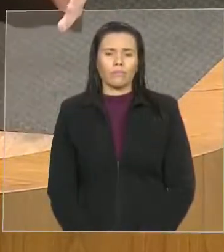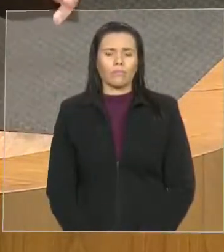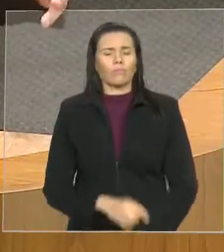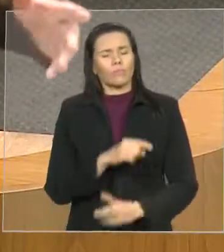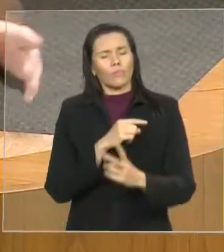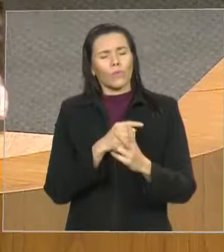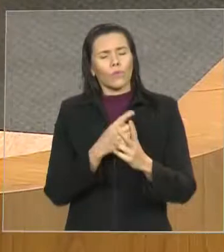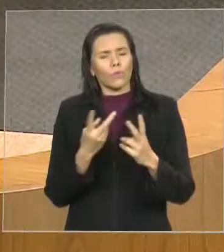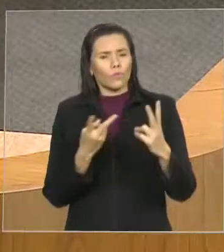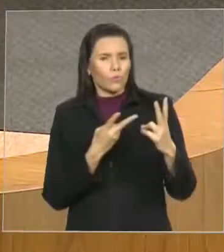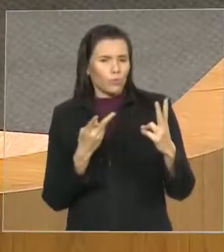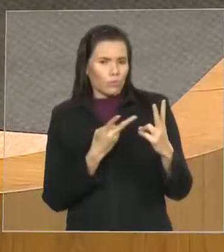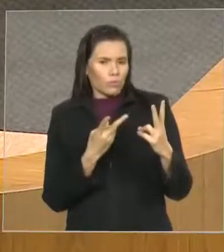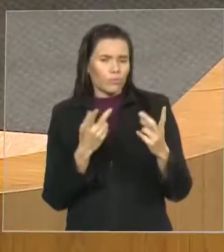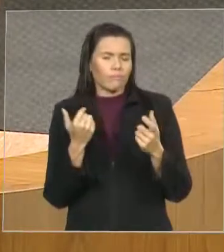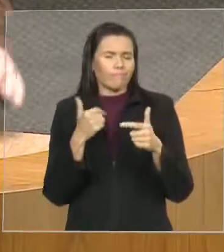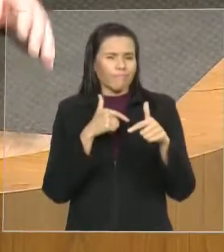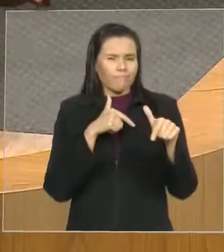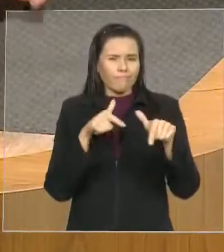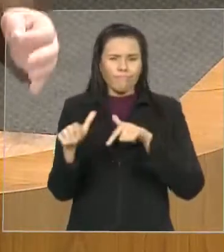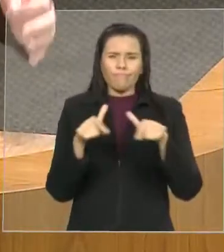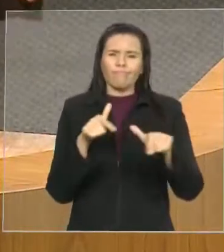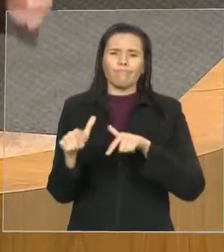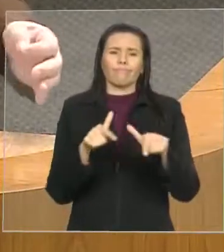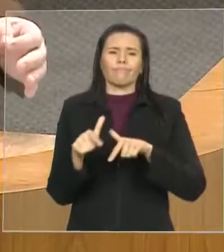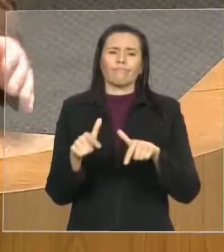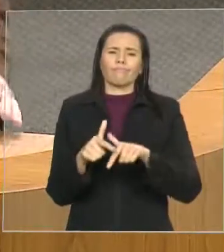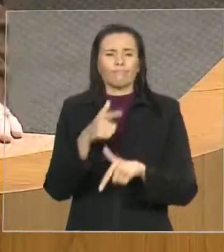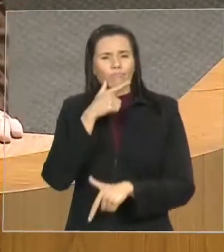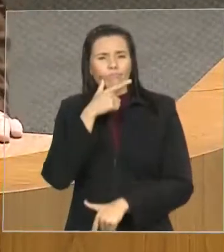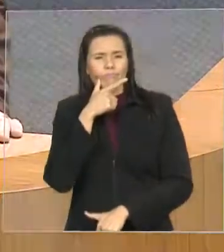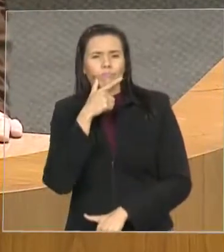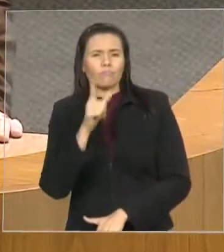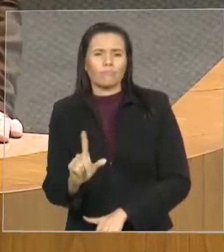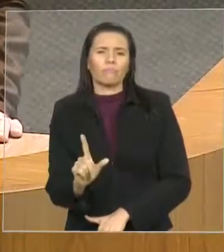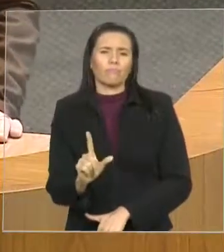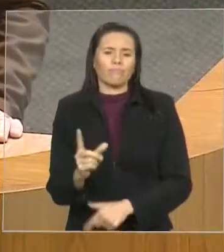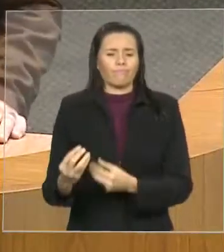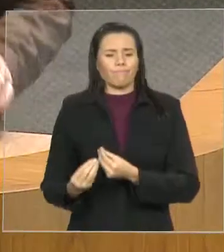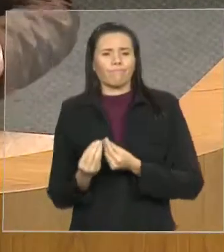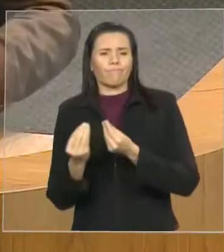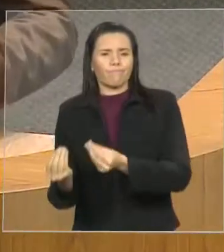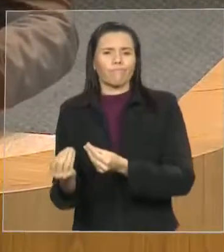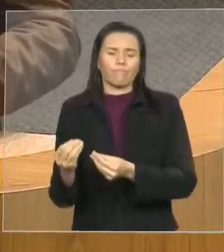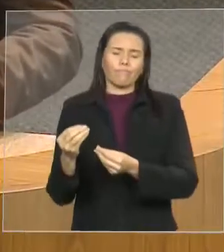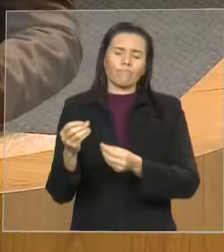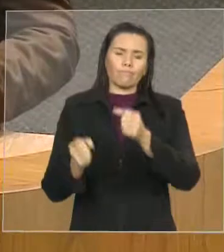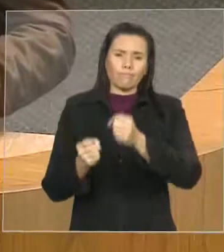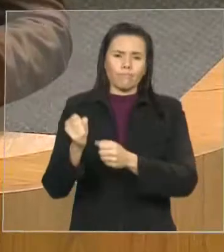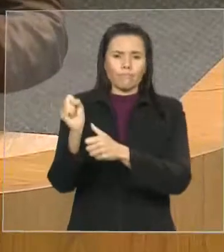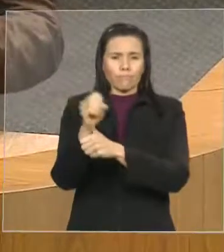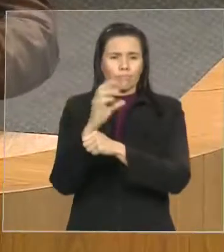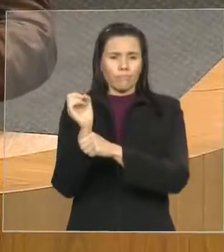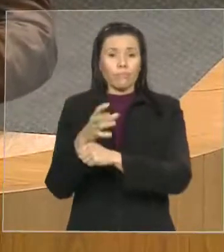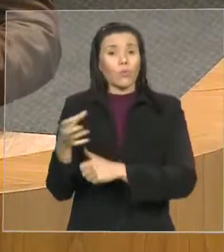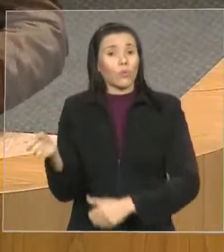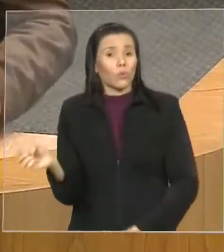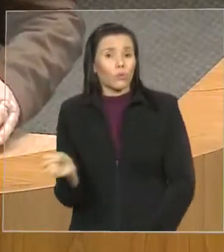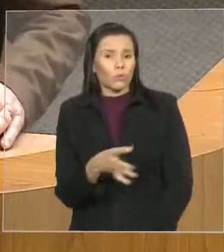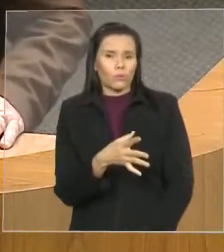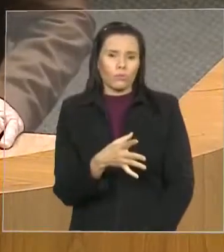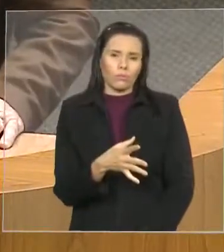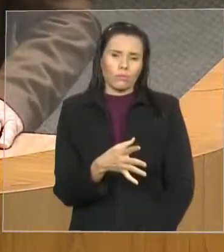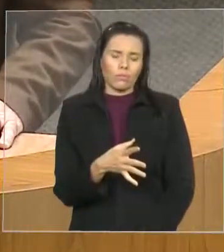para que o SAMU possa fazer um trabalho com mais